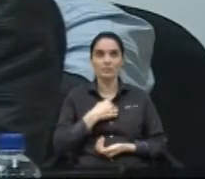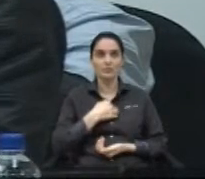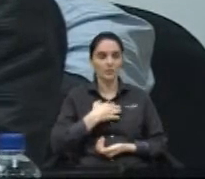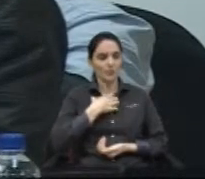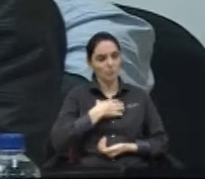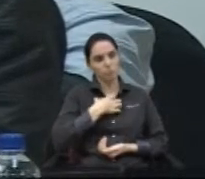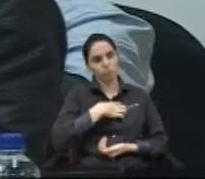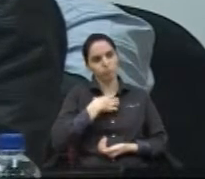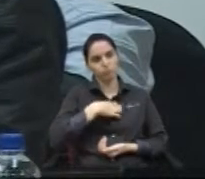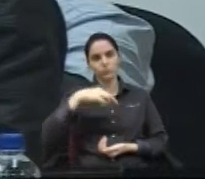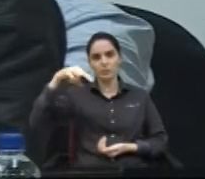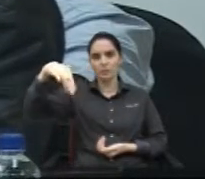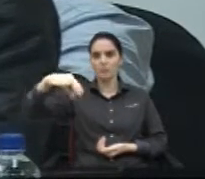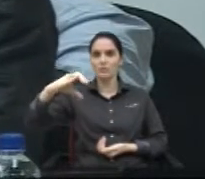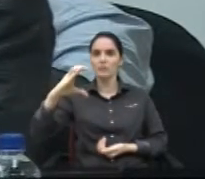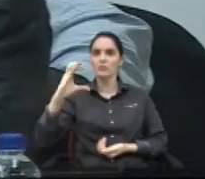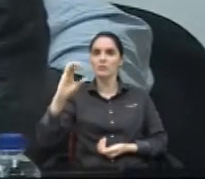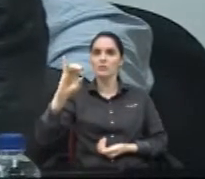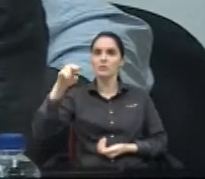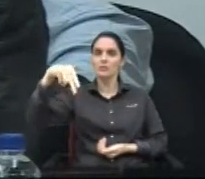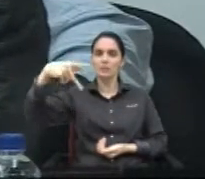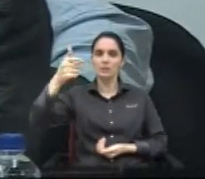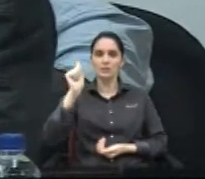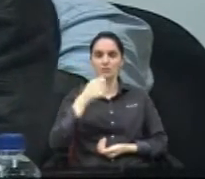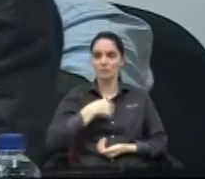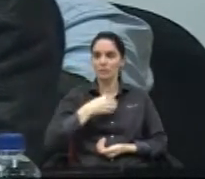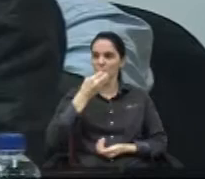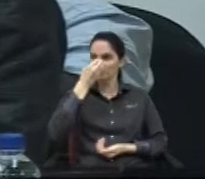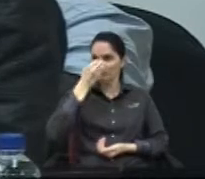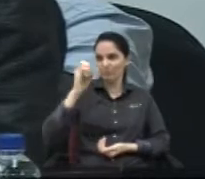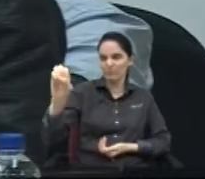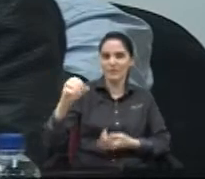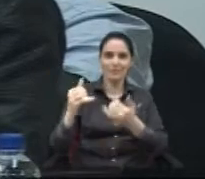Nicinha? Acho que eu vou perder a amizade. Não é possível, meu.